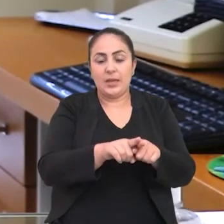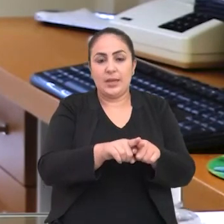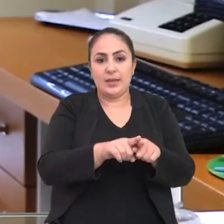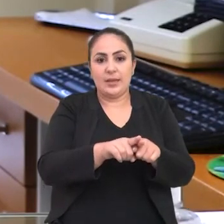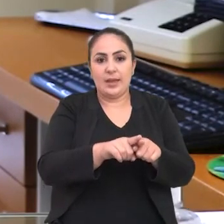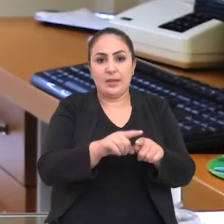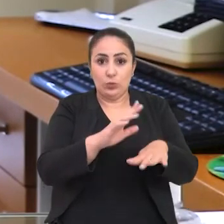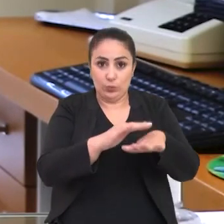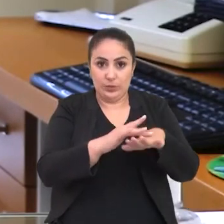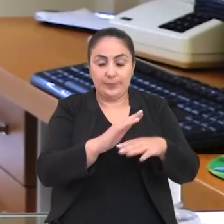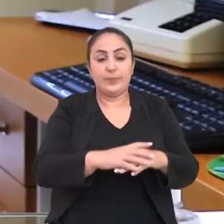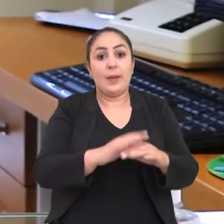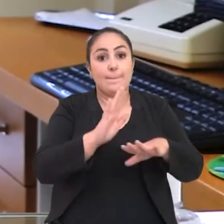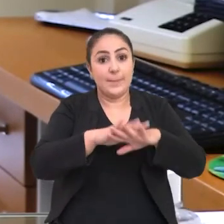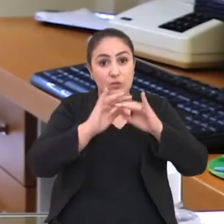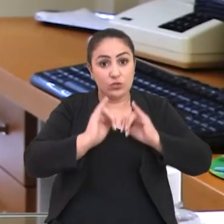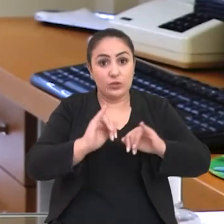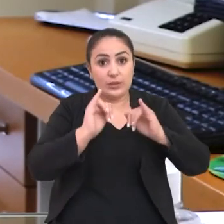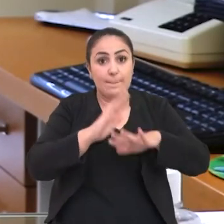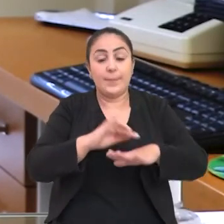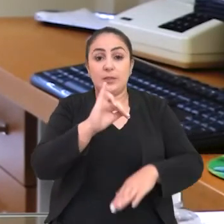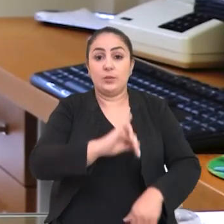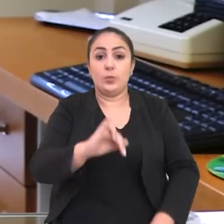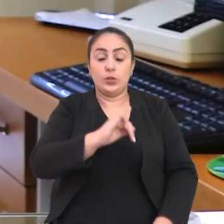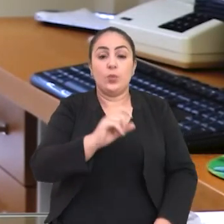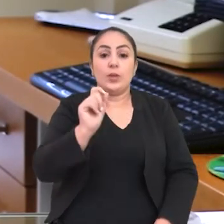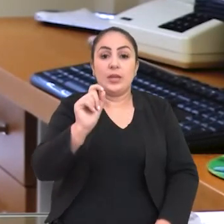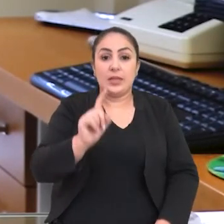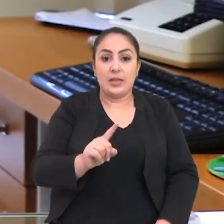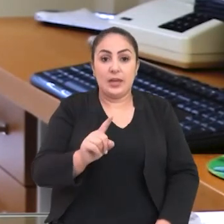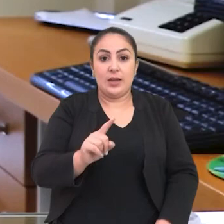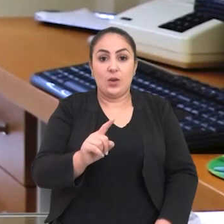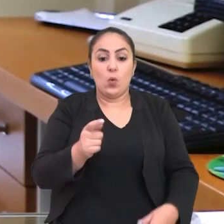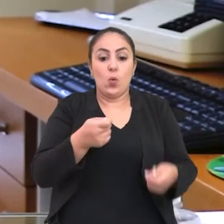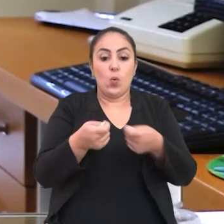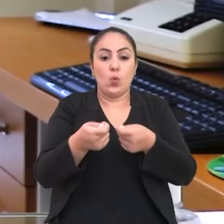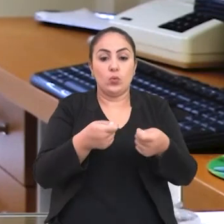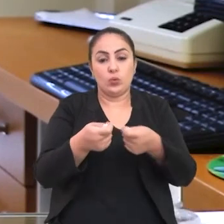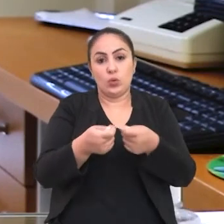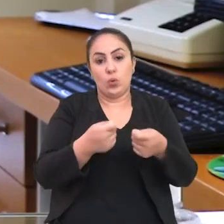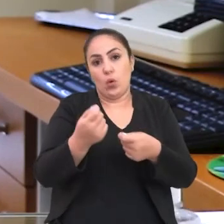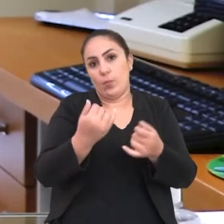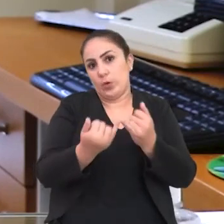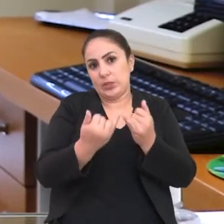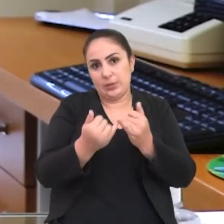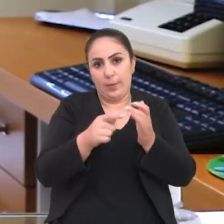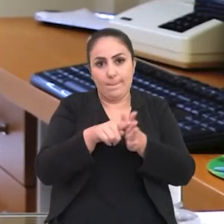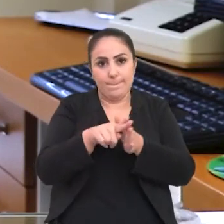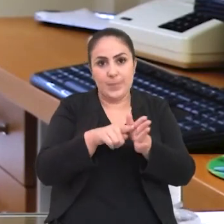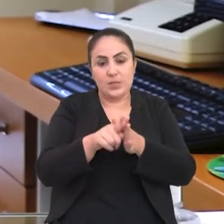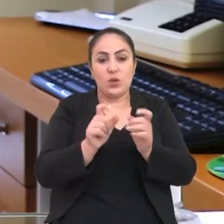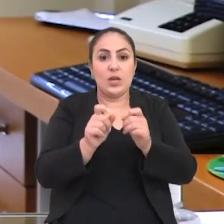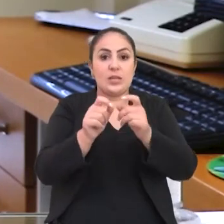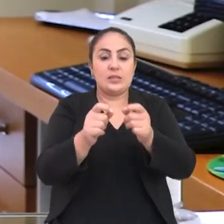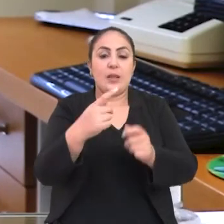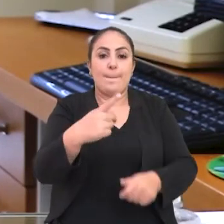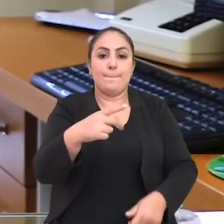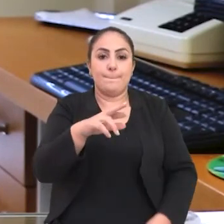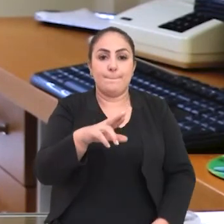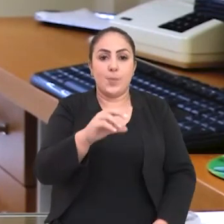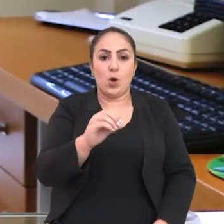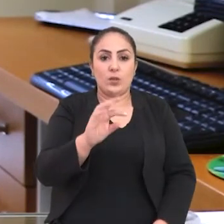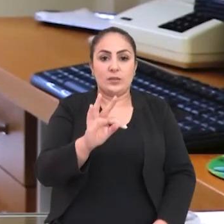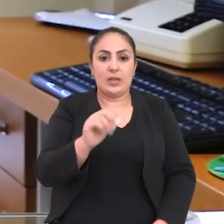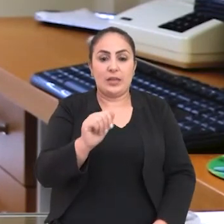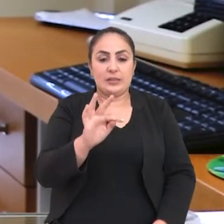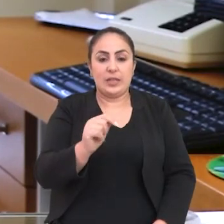infecção. E talvez a mais divulgada e a mais importante seja o controle ou, digamos assim, o rastreamento do